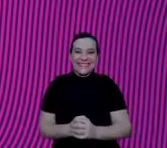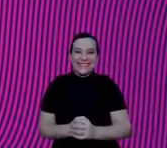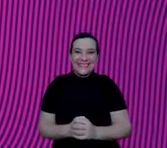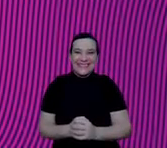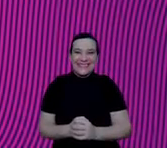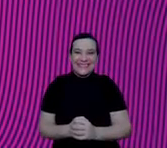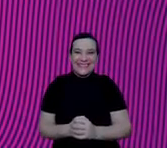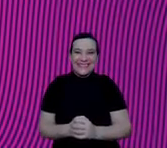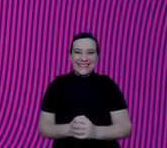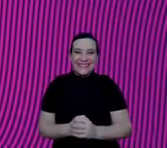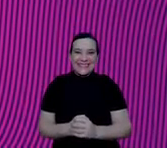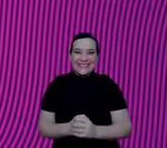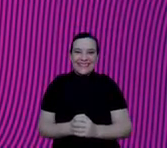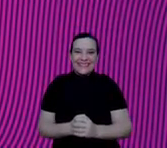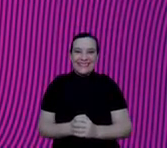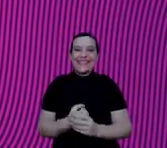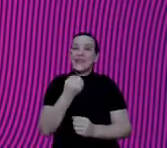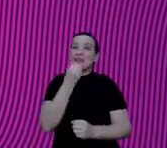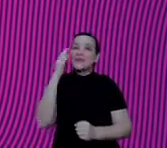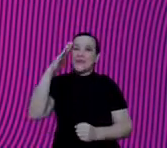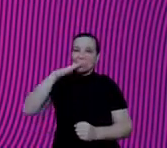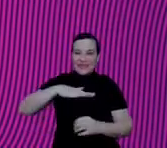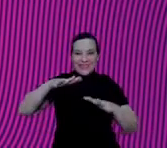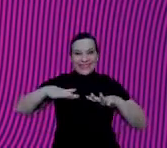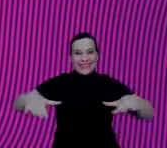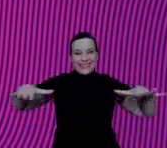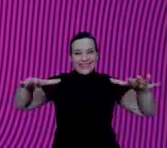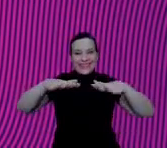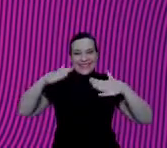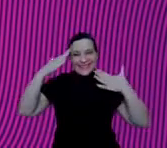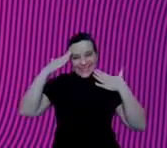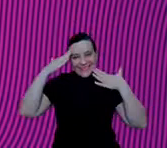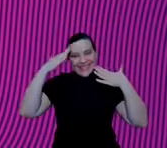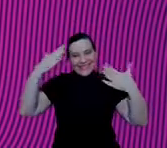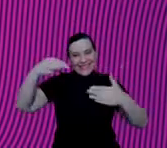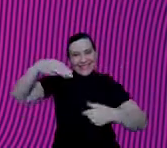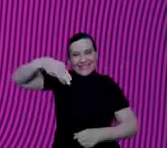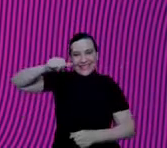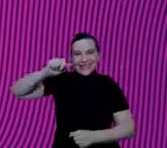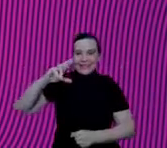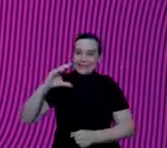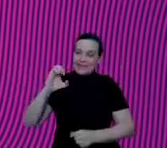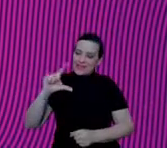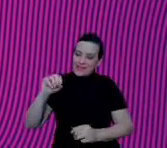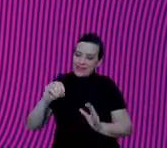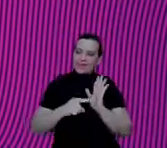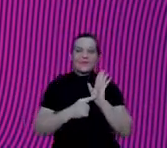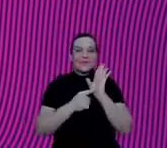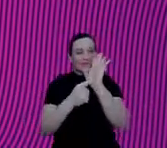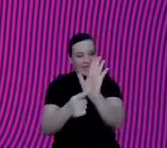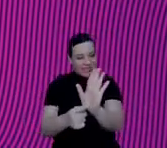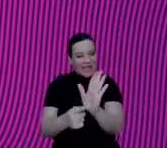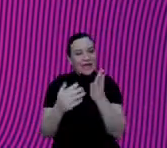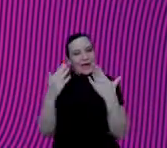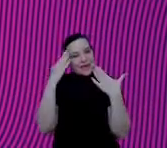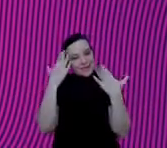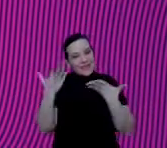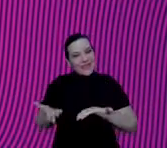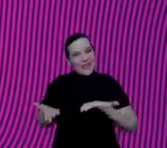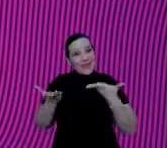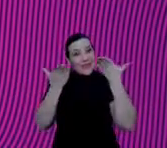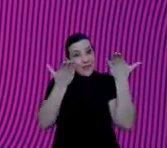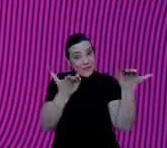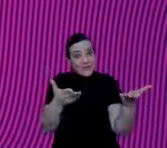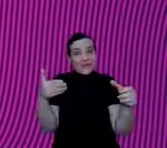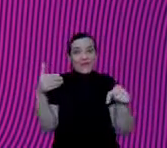Boa tarde a todos. Obrigada, Marcelo, pela apresentação. Gostaria de agradecer o convite de participar aqui